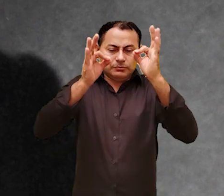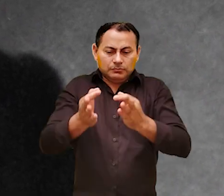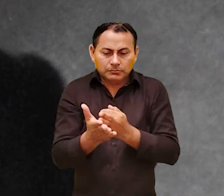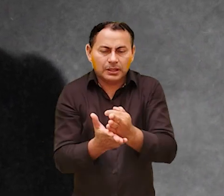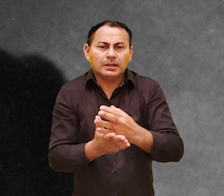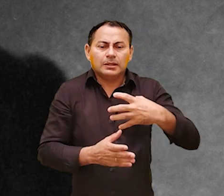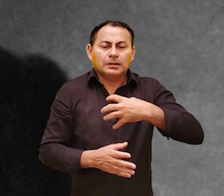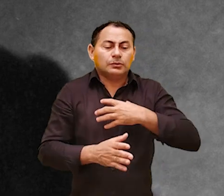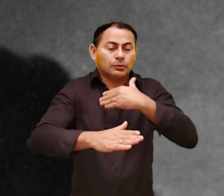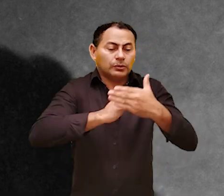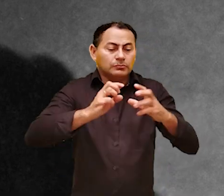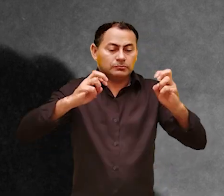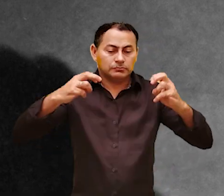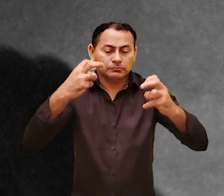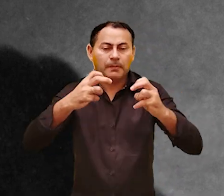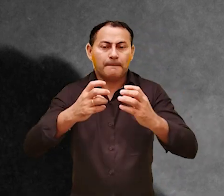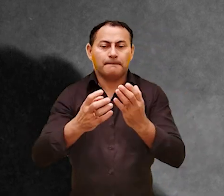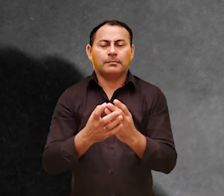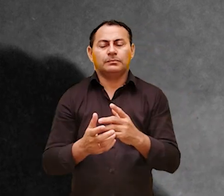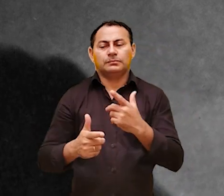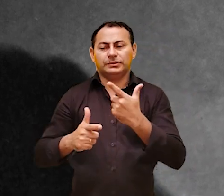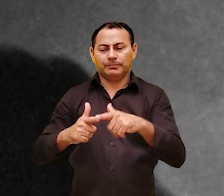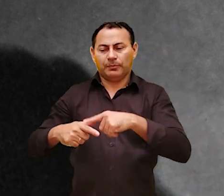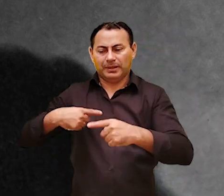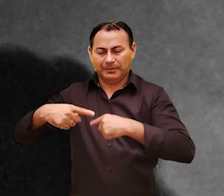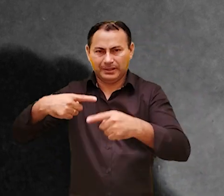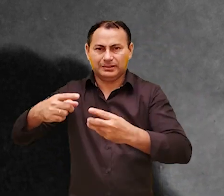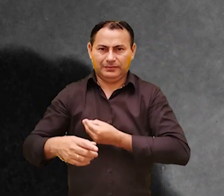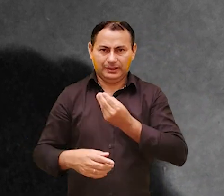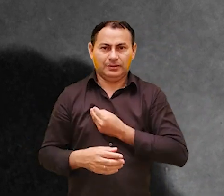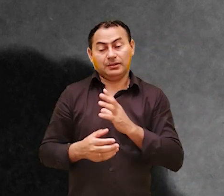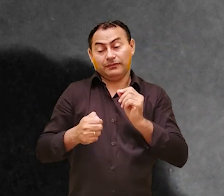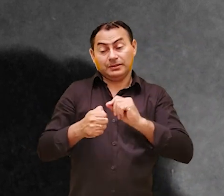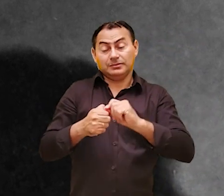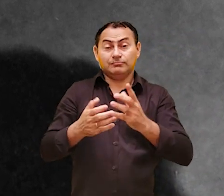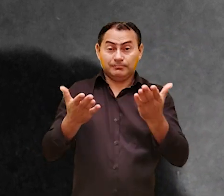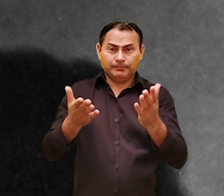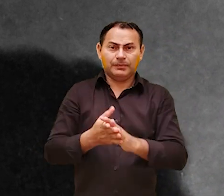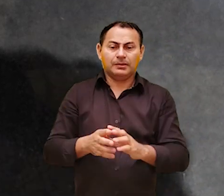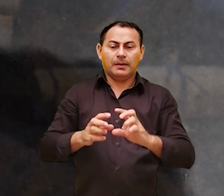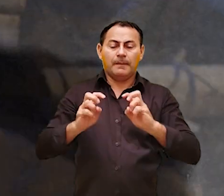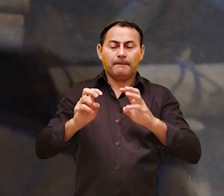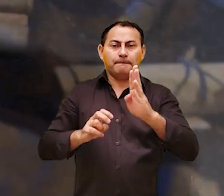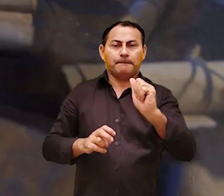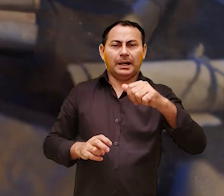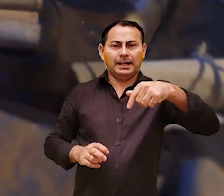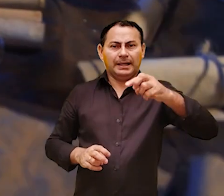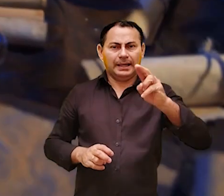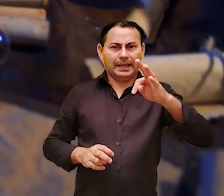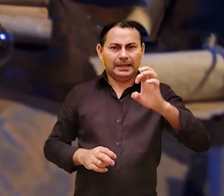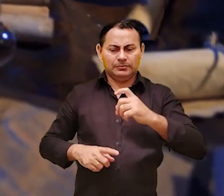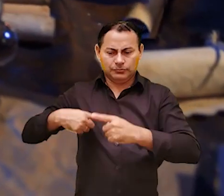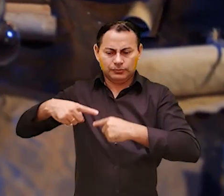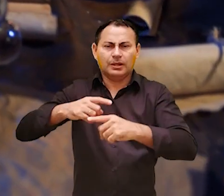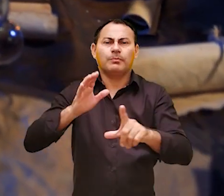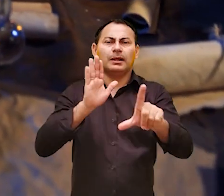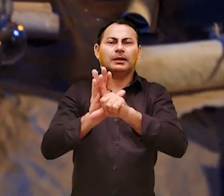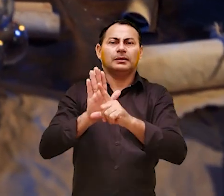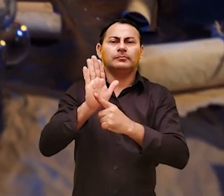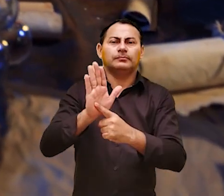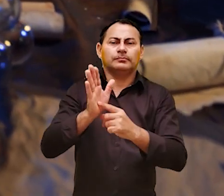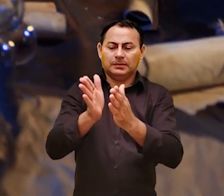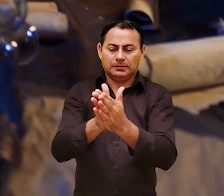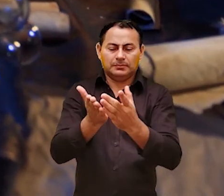tarde, todo homem se sentará para um banquete de consequências. Esse banquete de consequências é uma